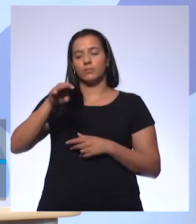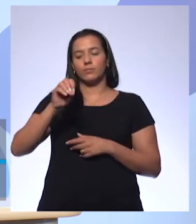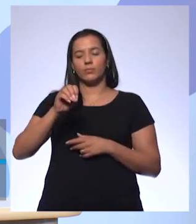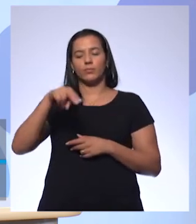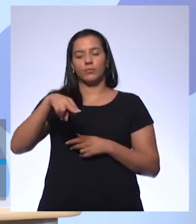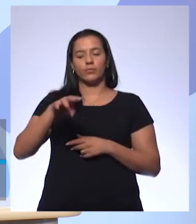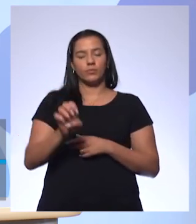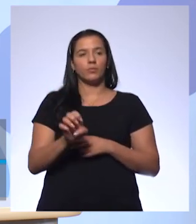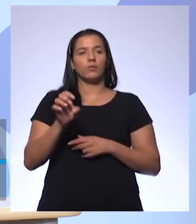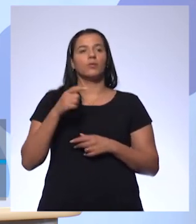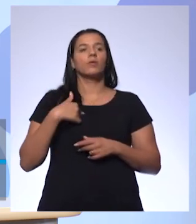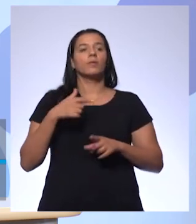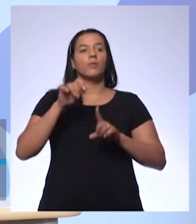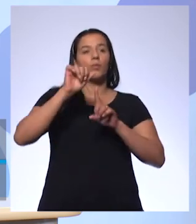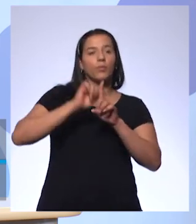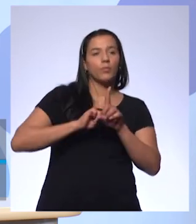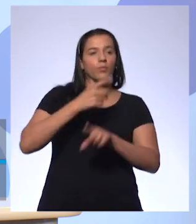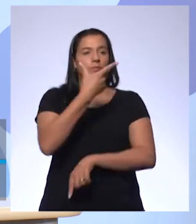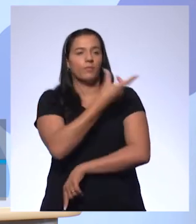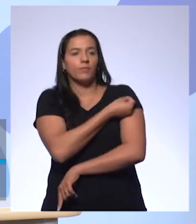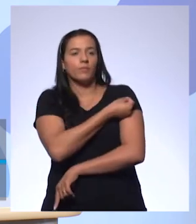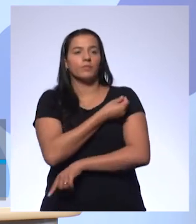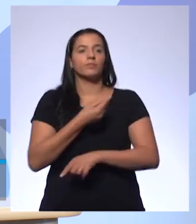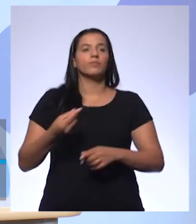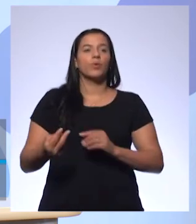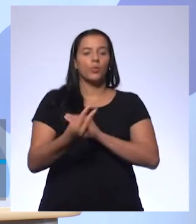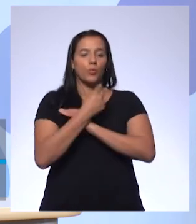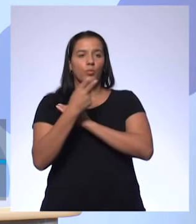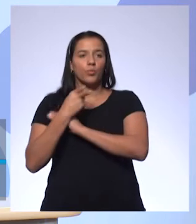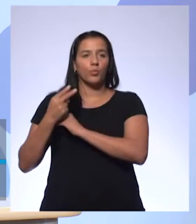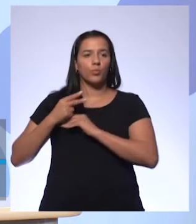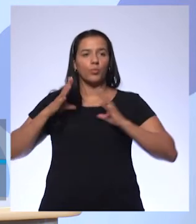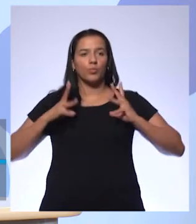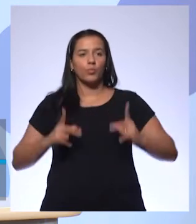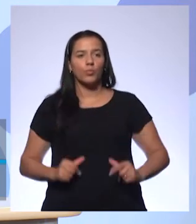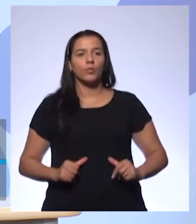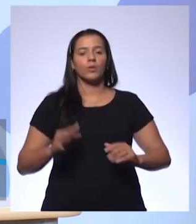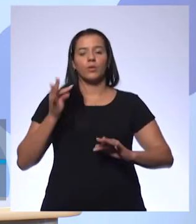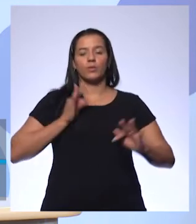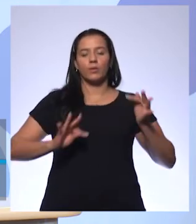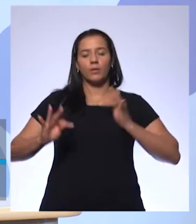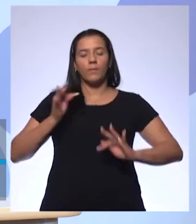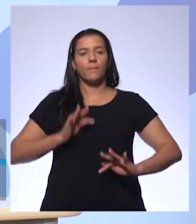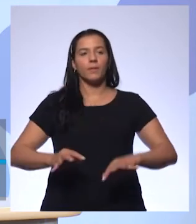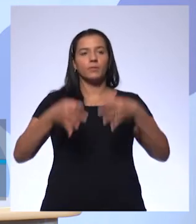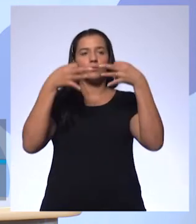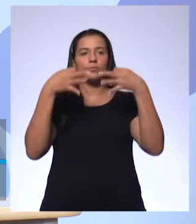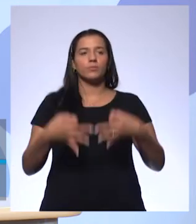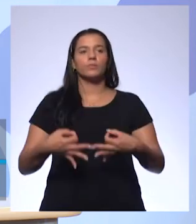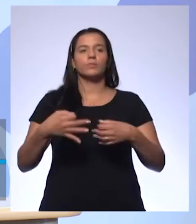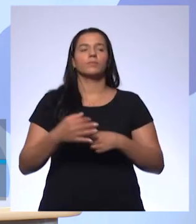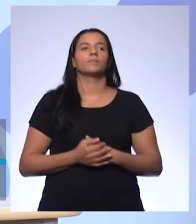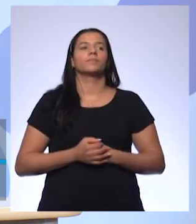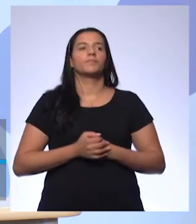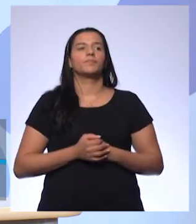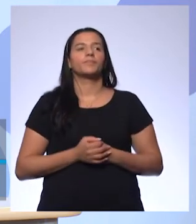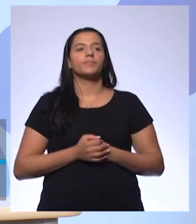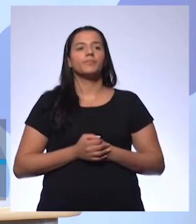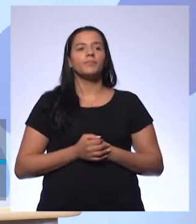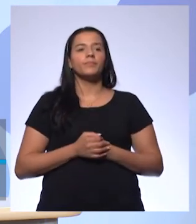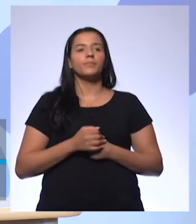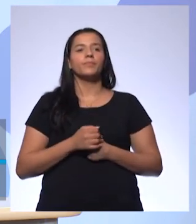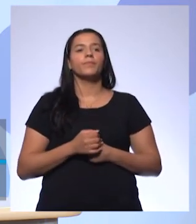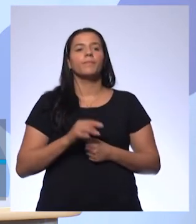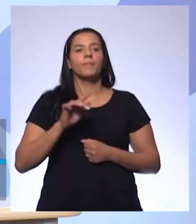pessoal, preservativo, vacina, remédio. Só faltou o tratamento adequado em tempo, né? Muito A bem. Genivânia tem